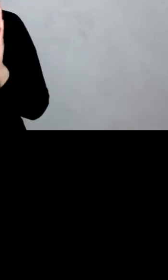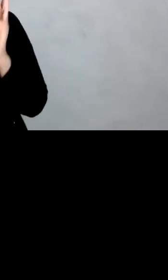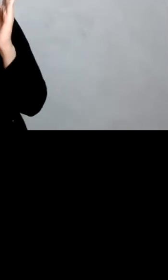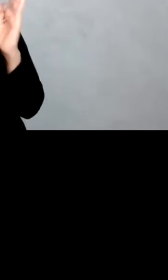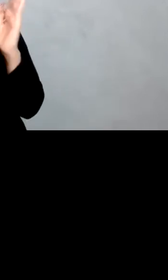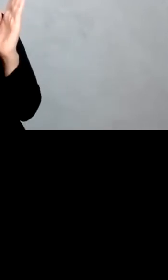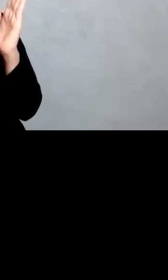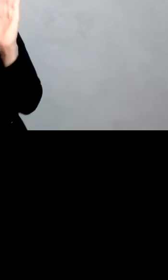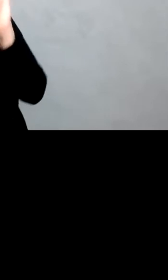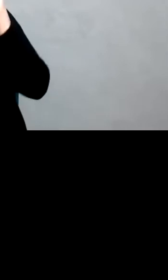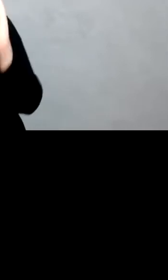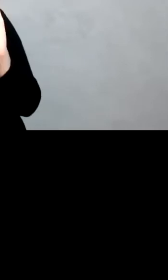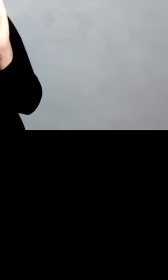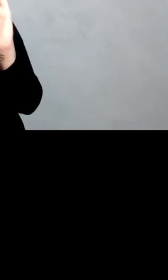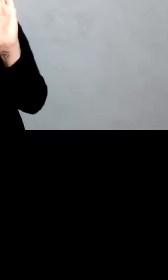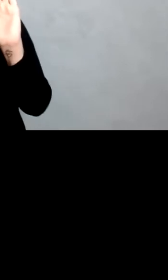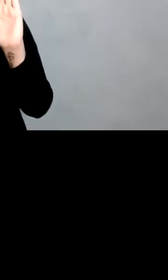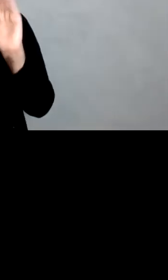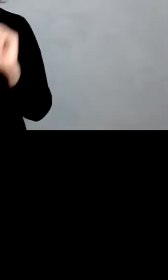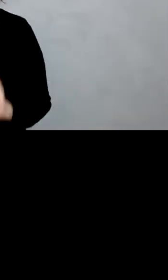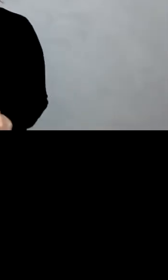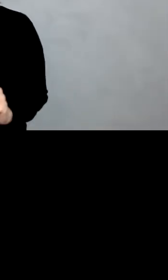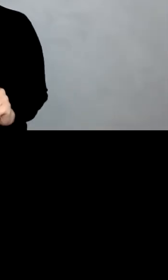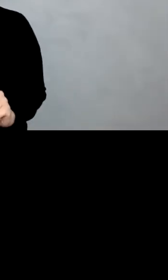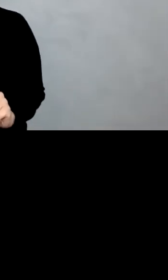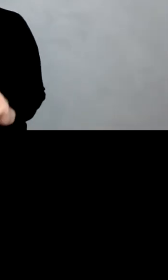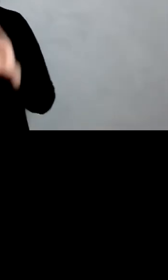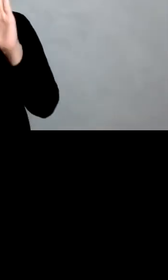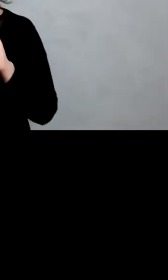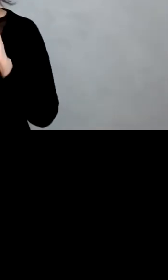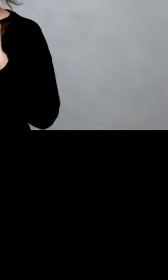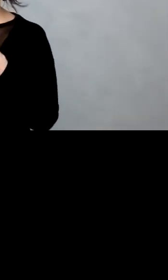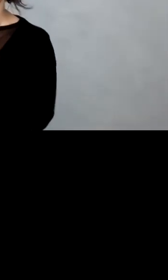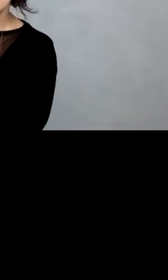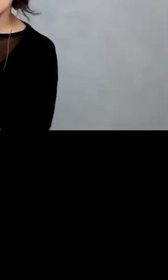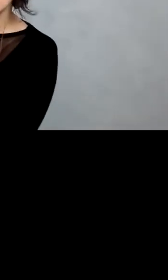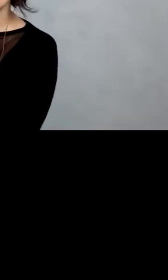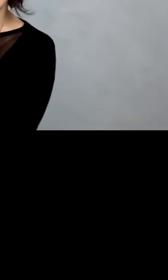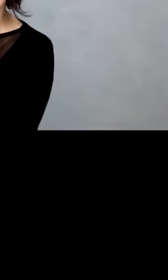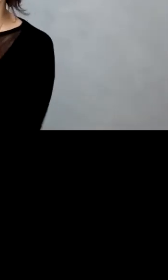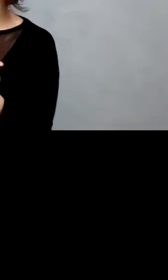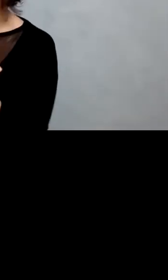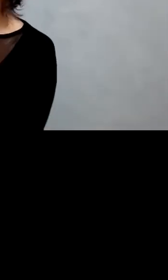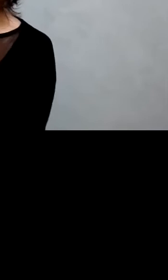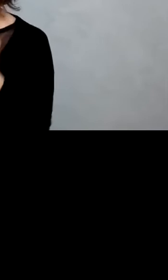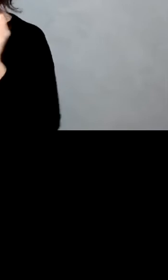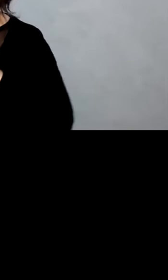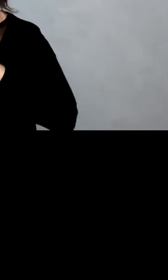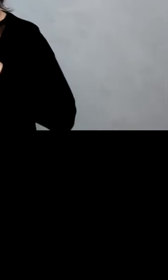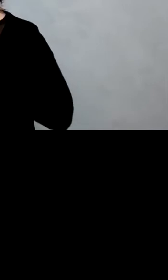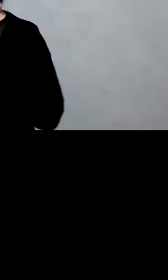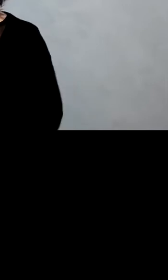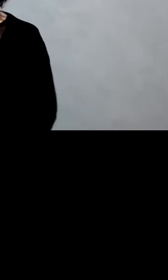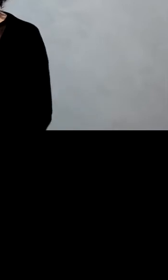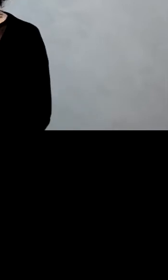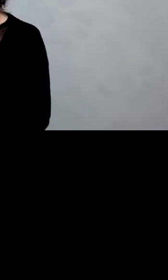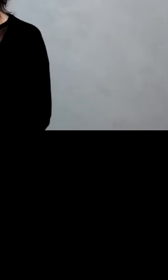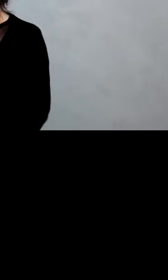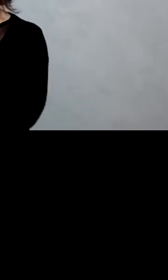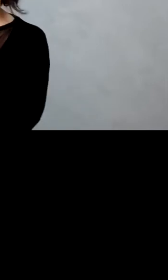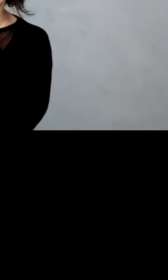também, né? Quanto mais a gente pudesse trazer para o nosso universo